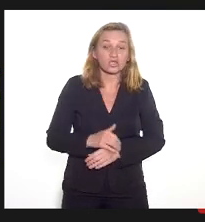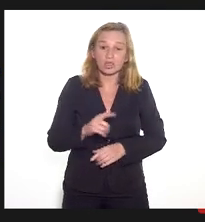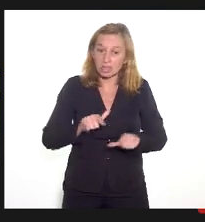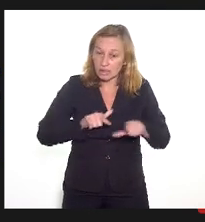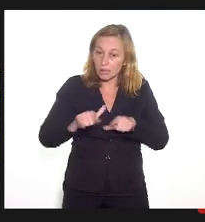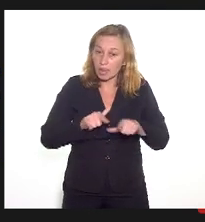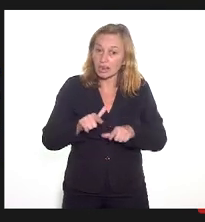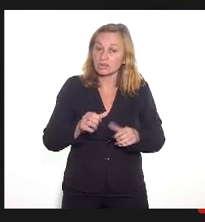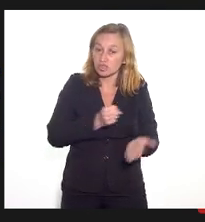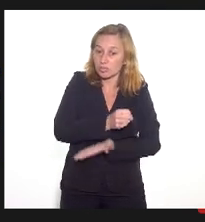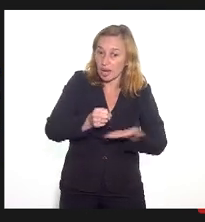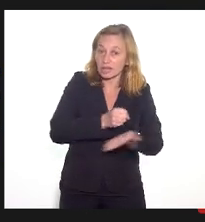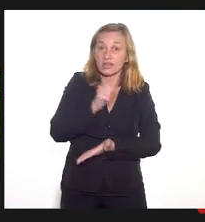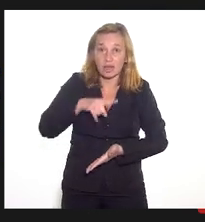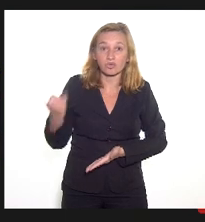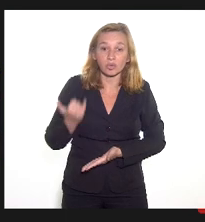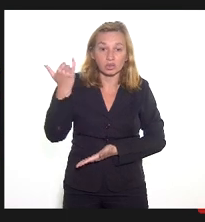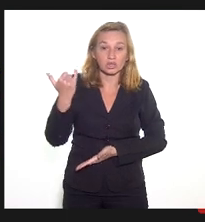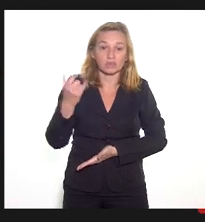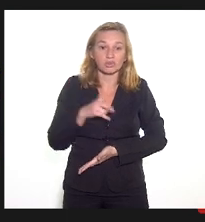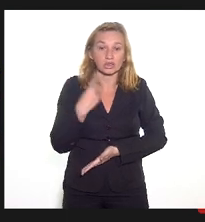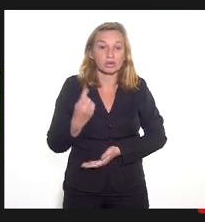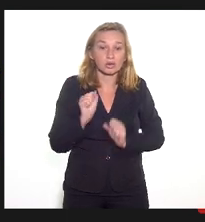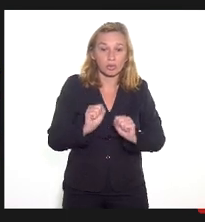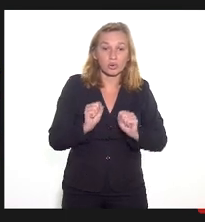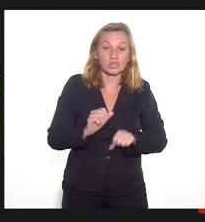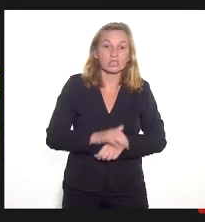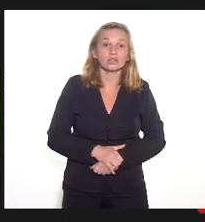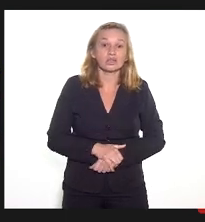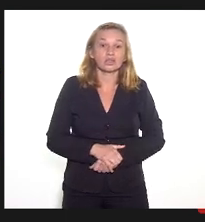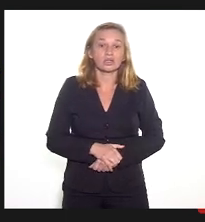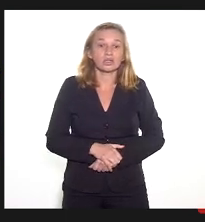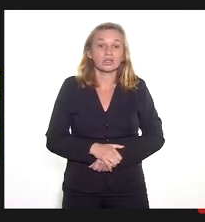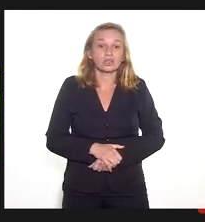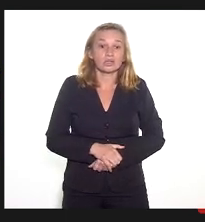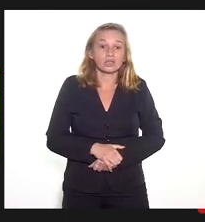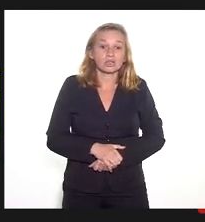trabalho de base é muito importante para que a gente possa